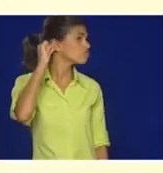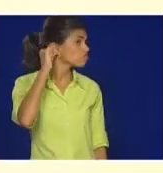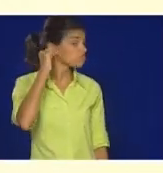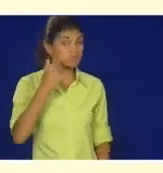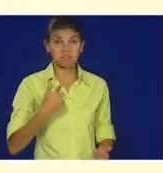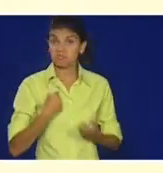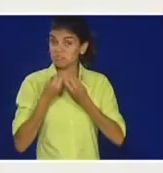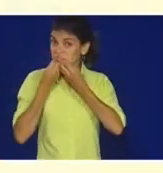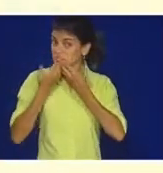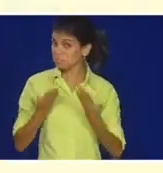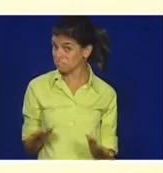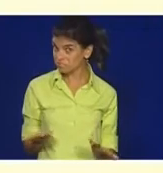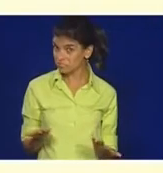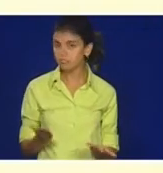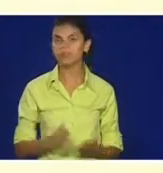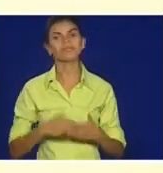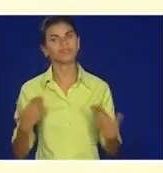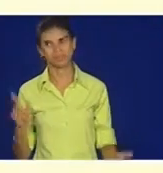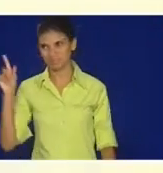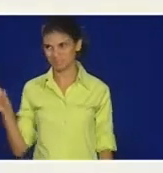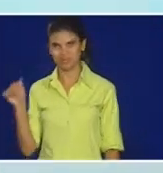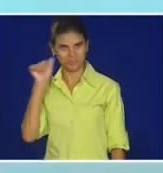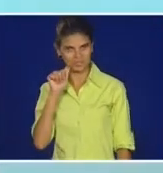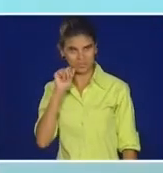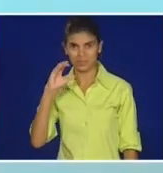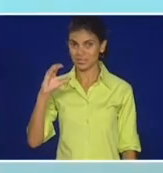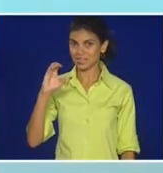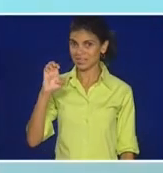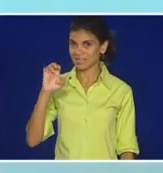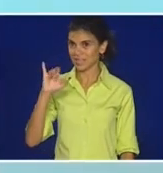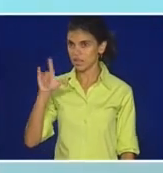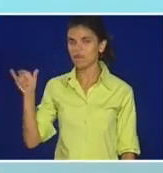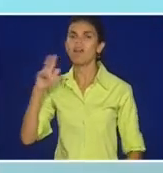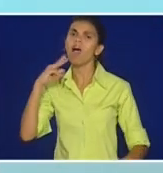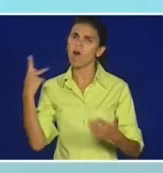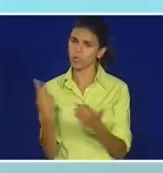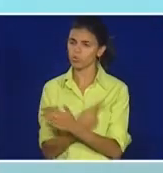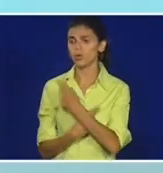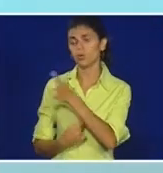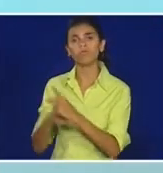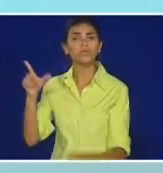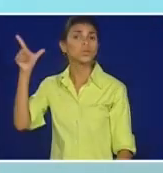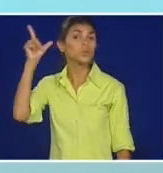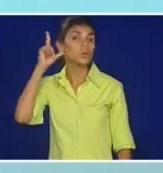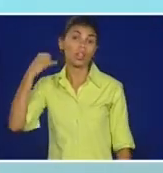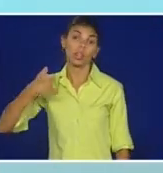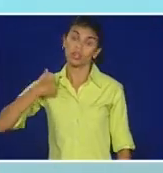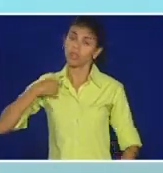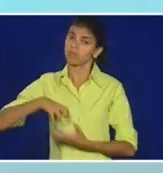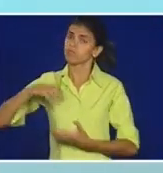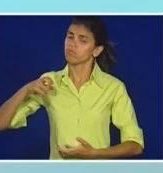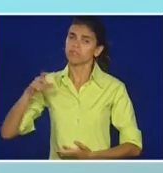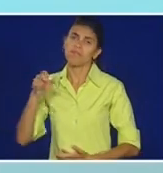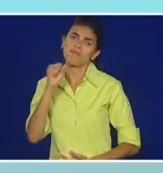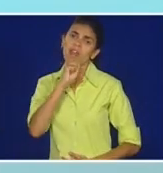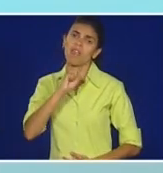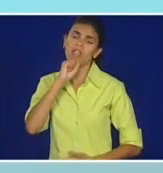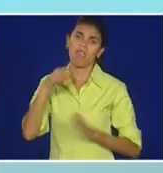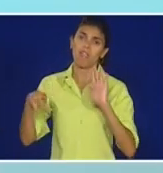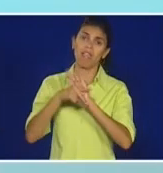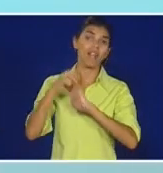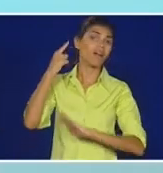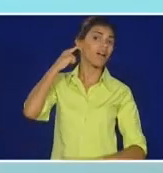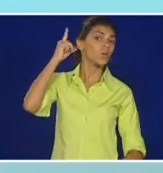bem pequenininho. Então, eu tô achando muito bom. No caso da dona Celi, ela apresenta uma perda auditiva por